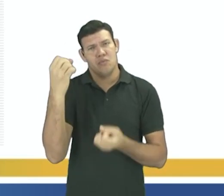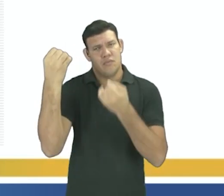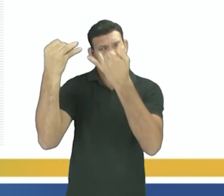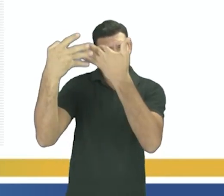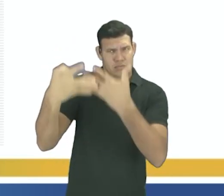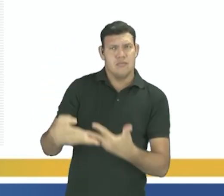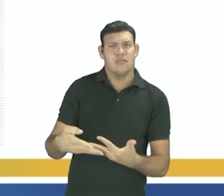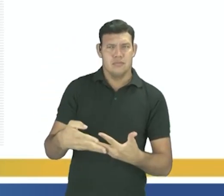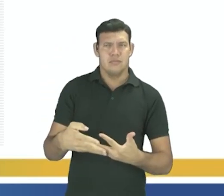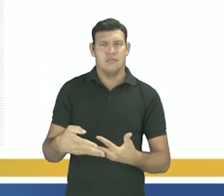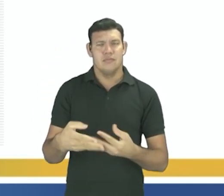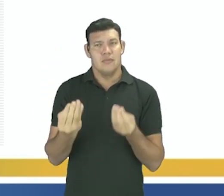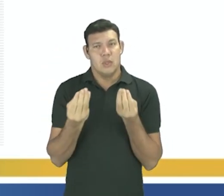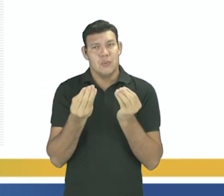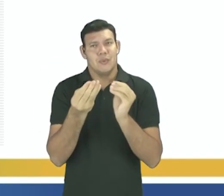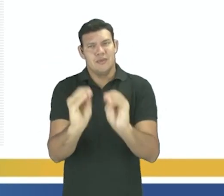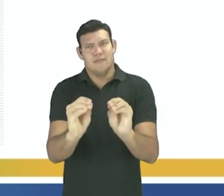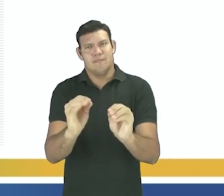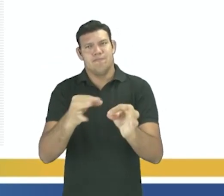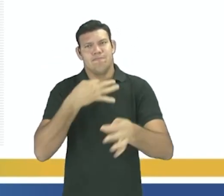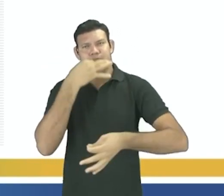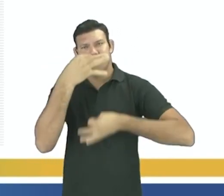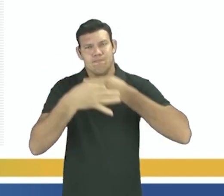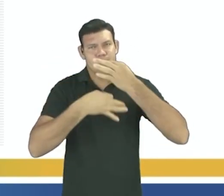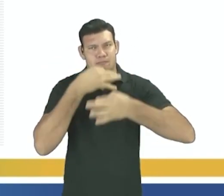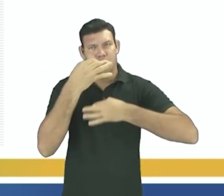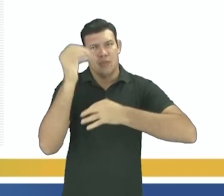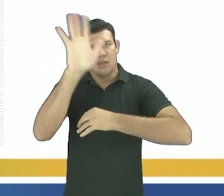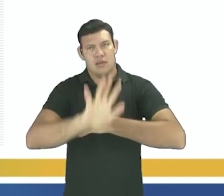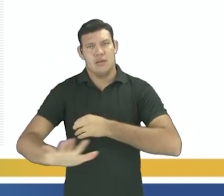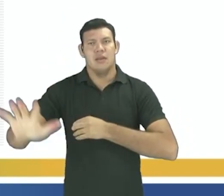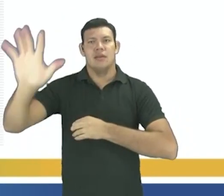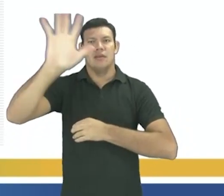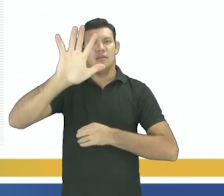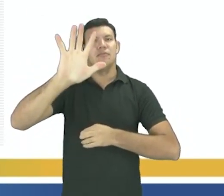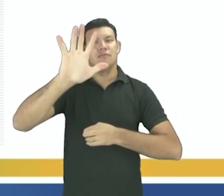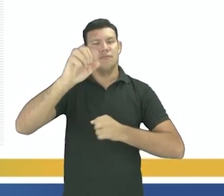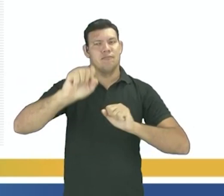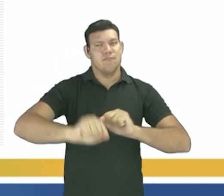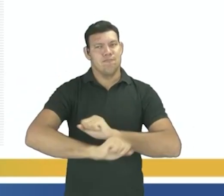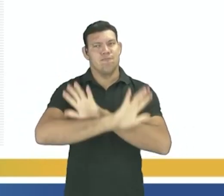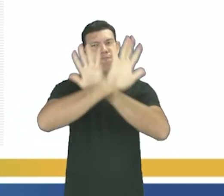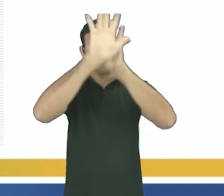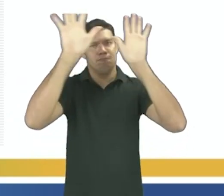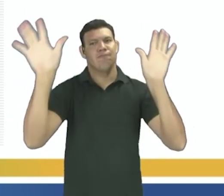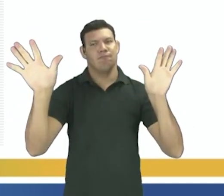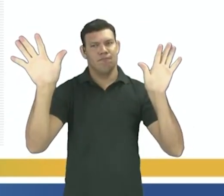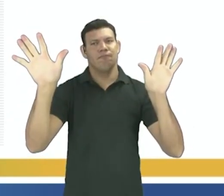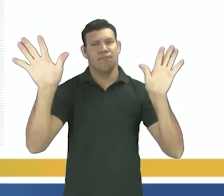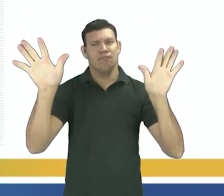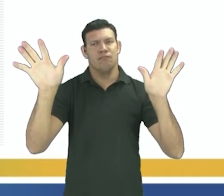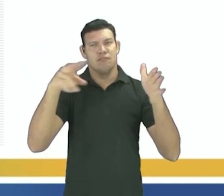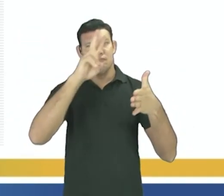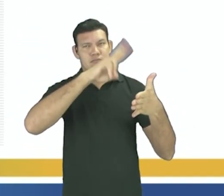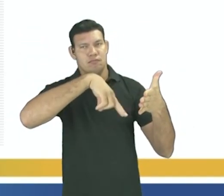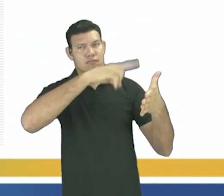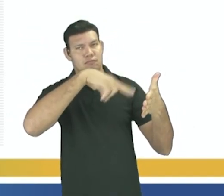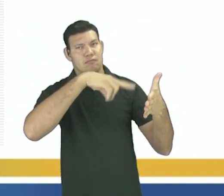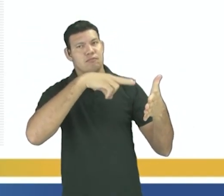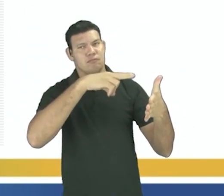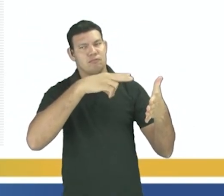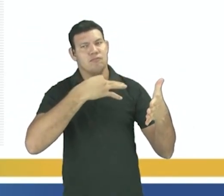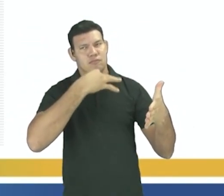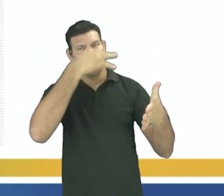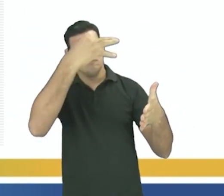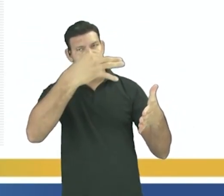e ali se coloca uma opinião de uma maneira geral para esclarecer ao leitor a opinião daquele editorial. Por